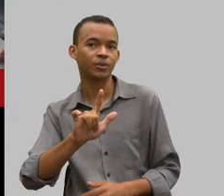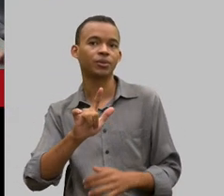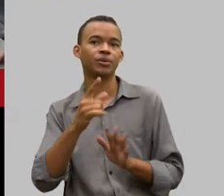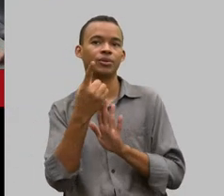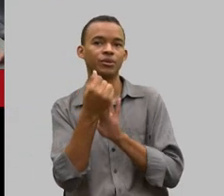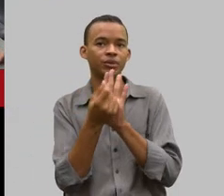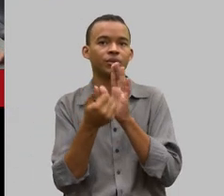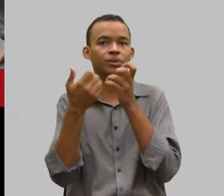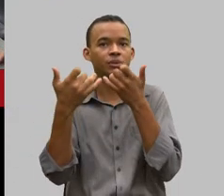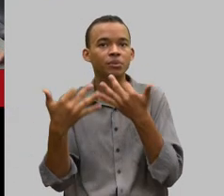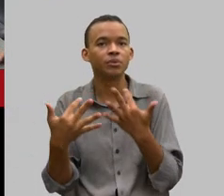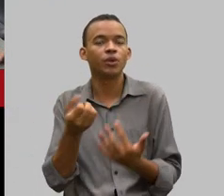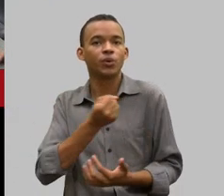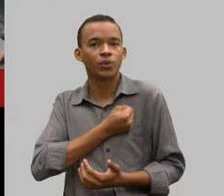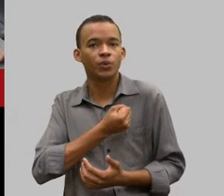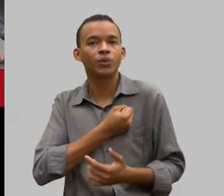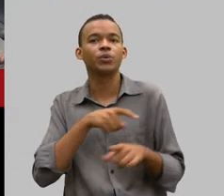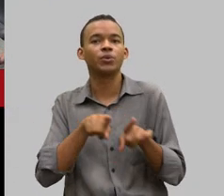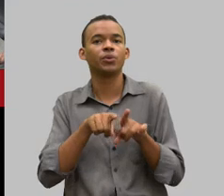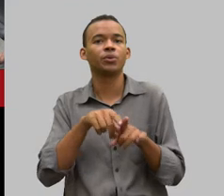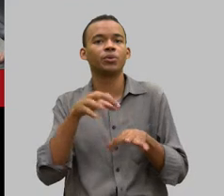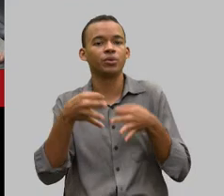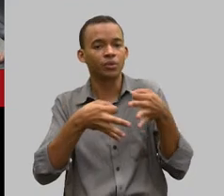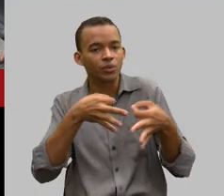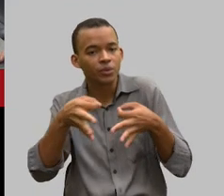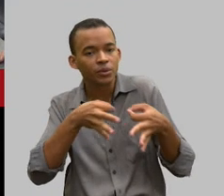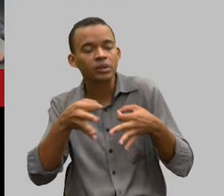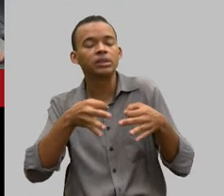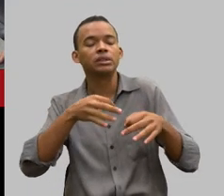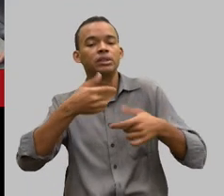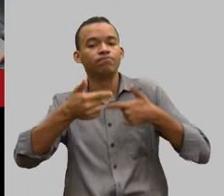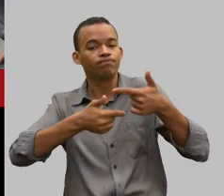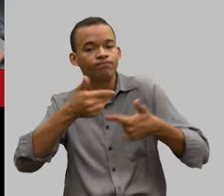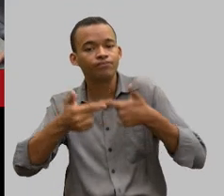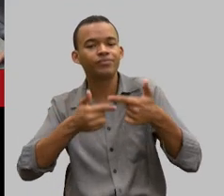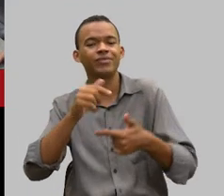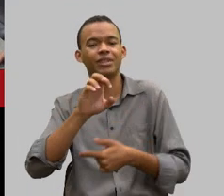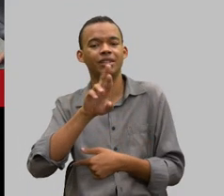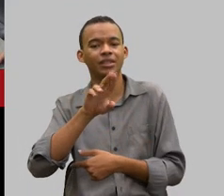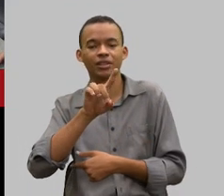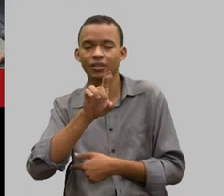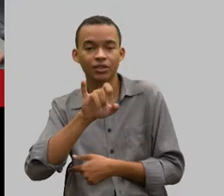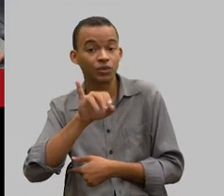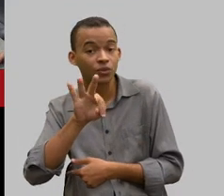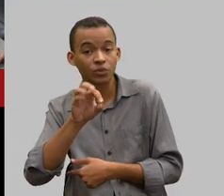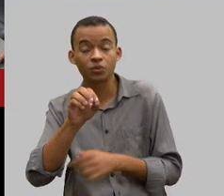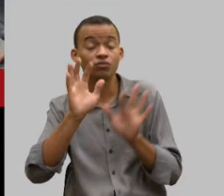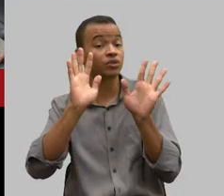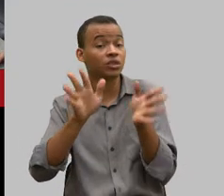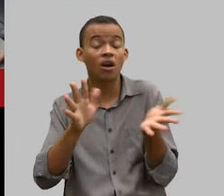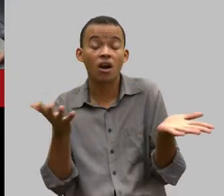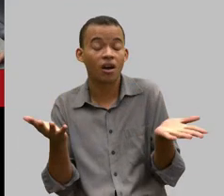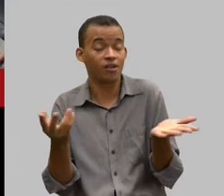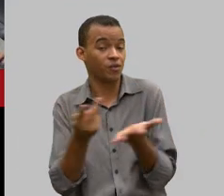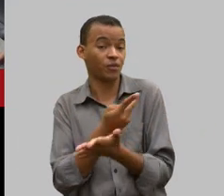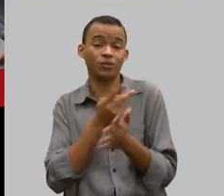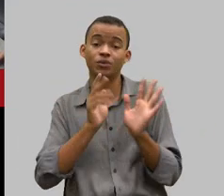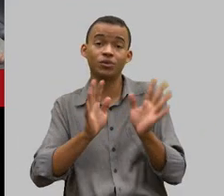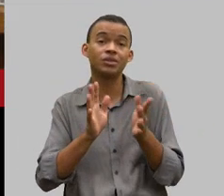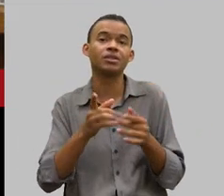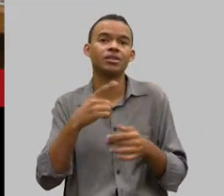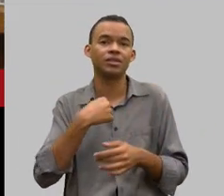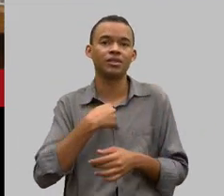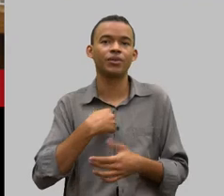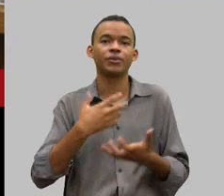números eu tô falando de operações de créditos que já aconteceram tudo que eu falei eu gostaria de ter aqui 3